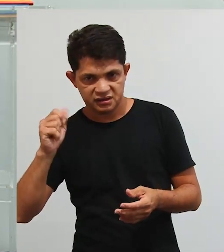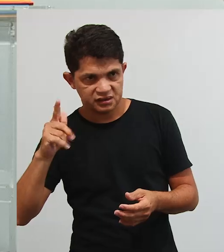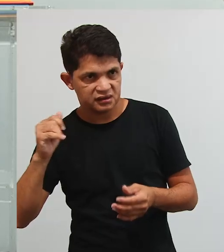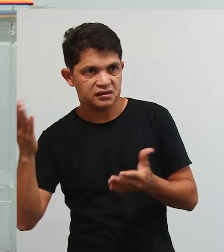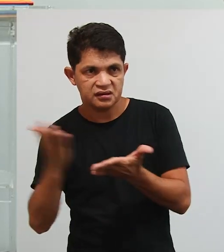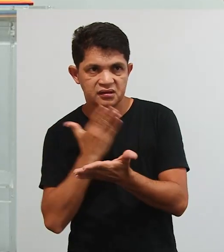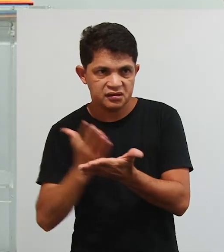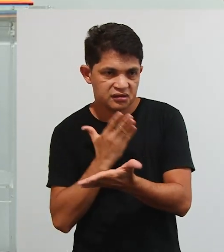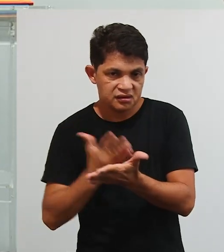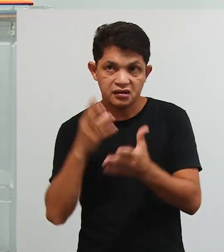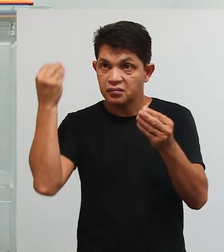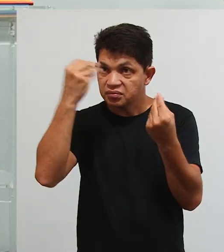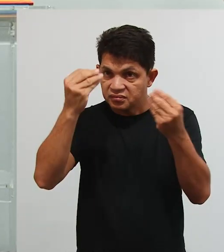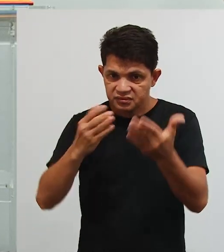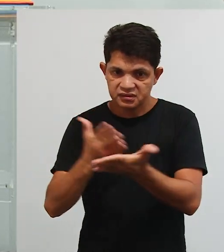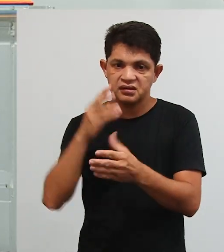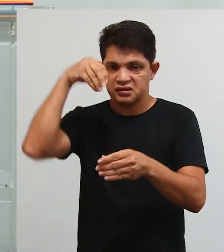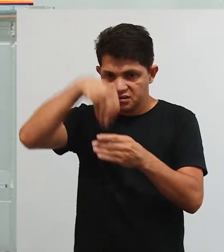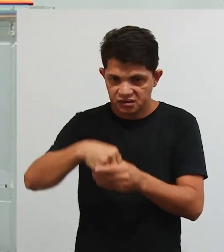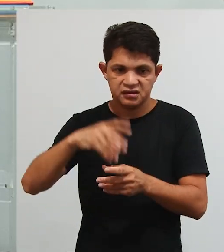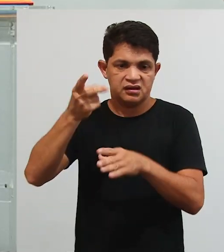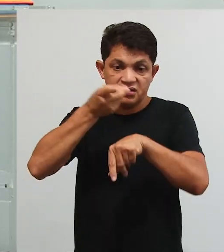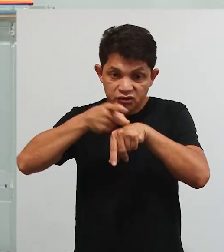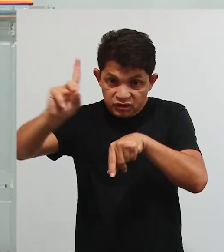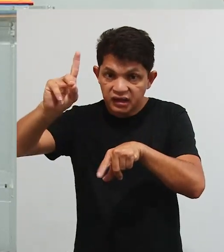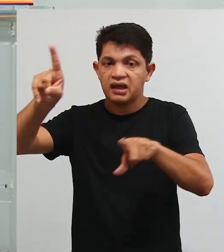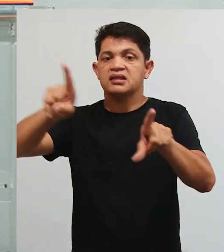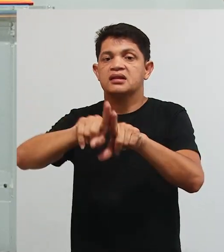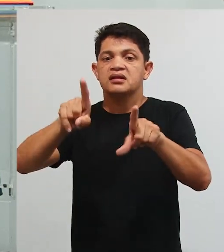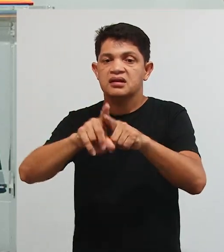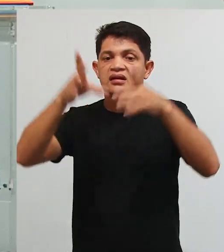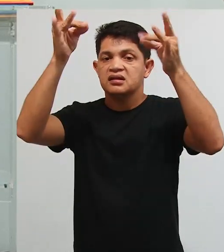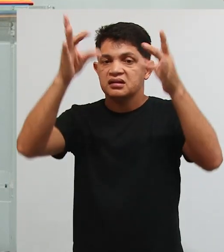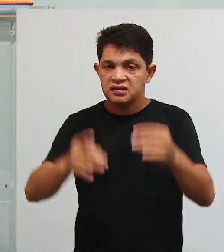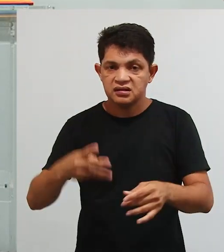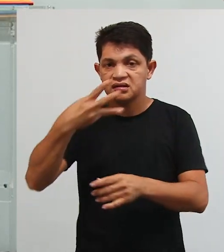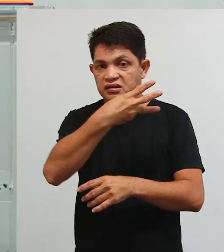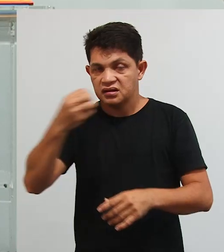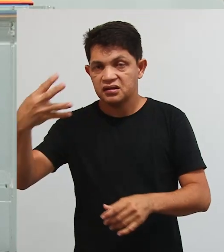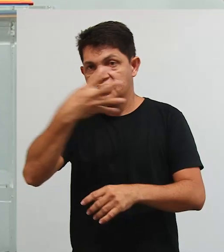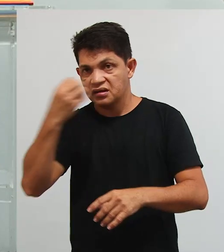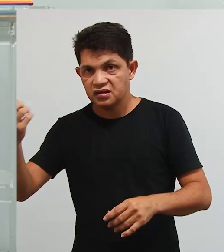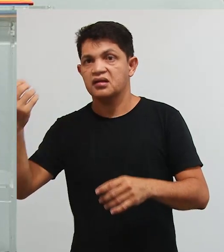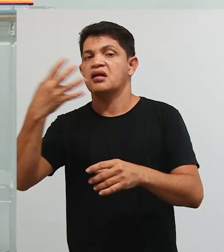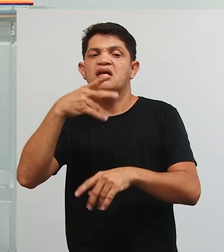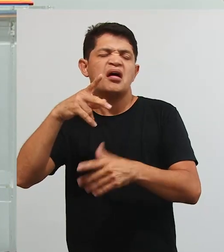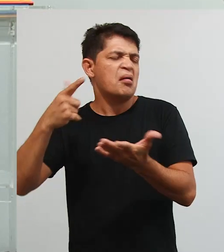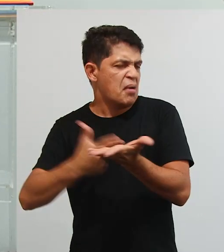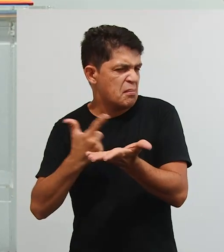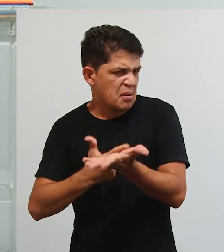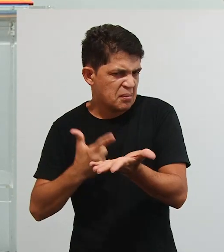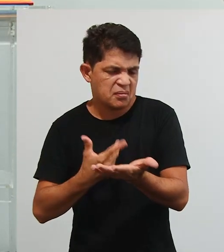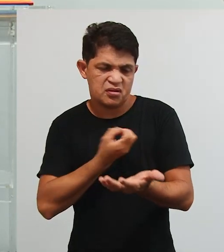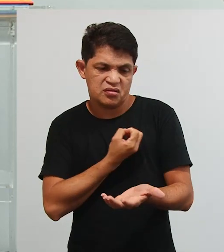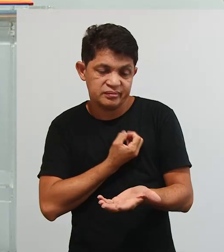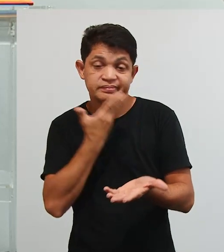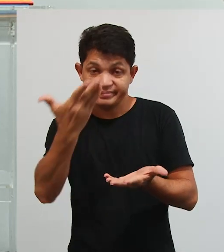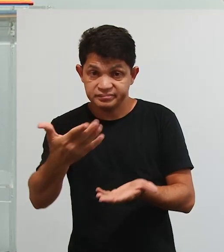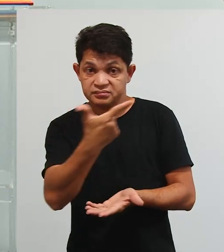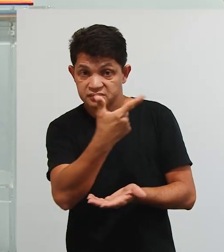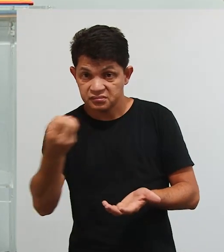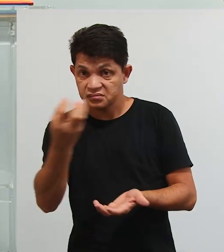refletir, discutir, produzir e agir diante dessas temáticas e dessas linhas que nós estamos provocando,